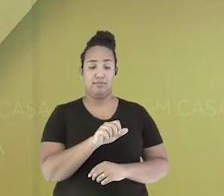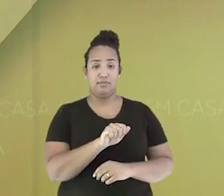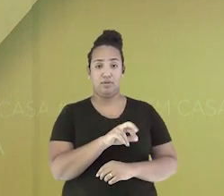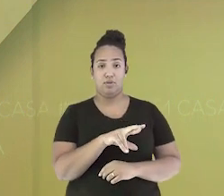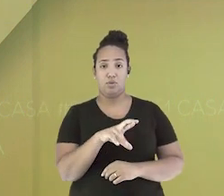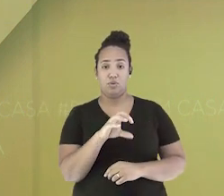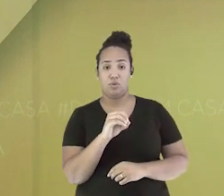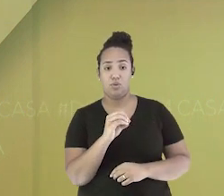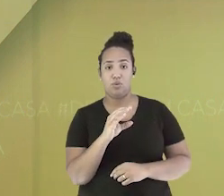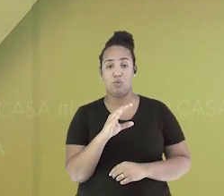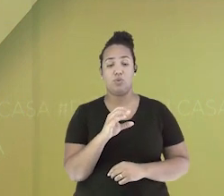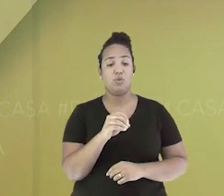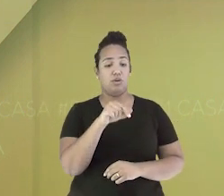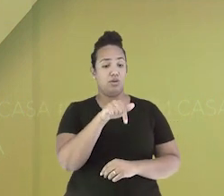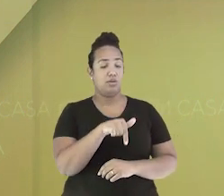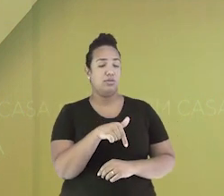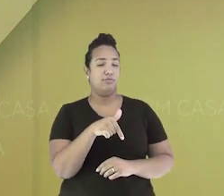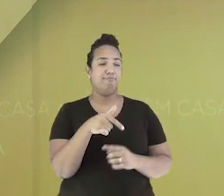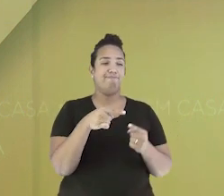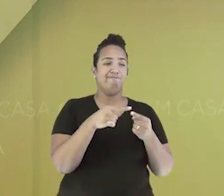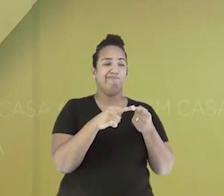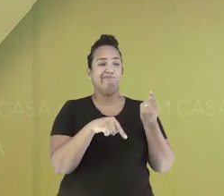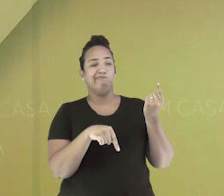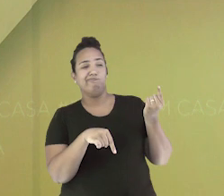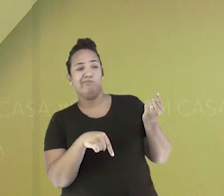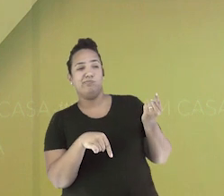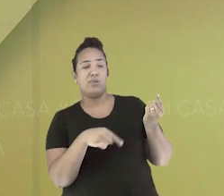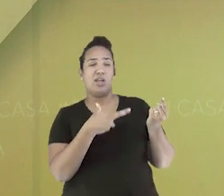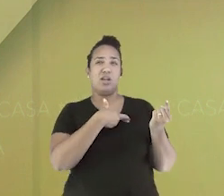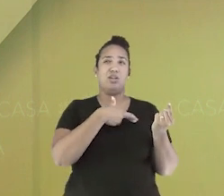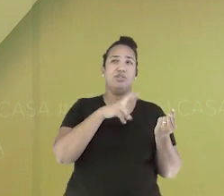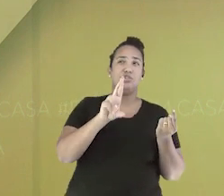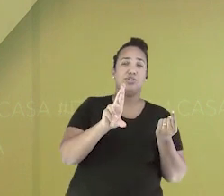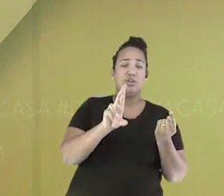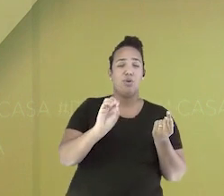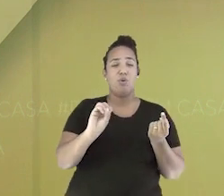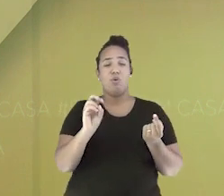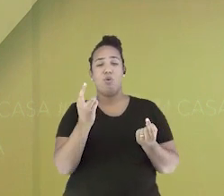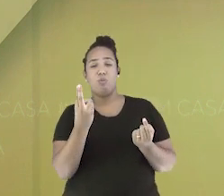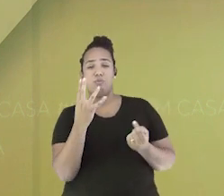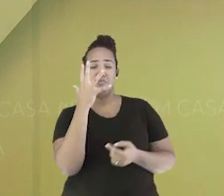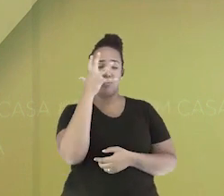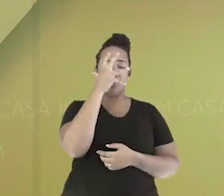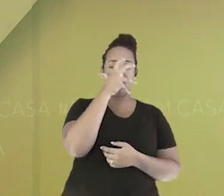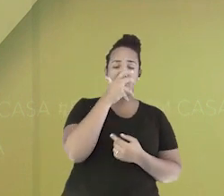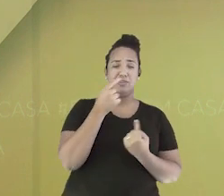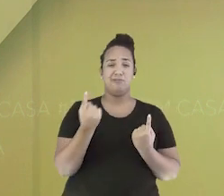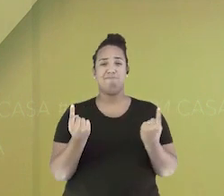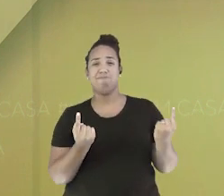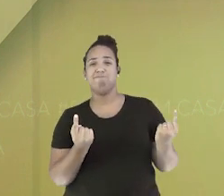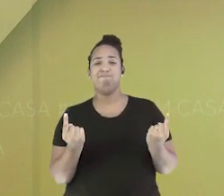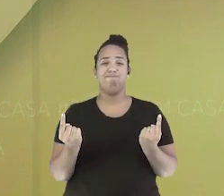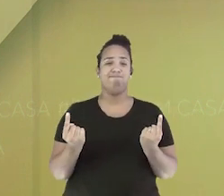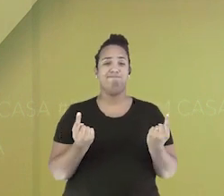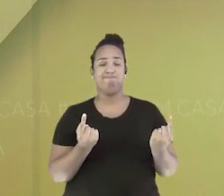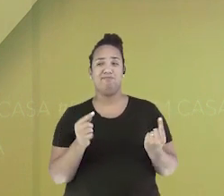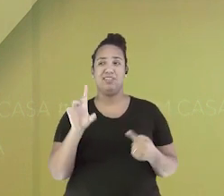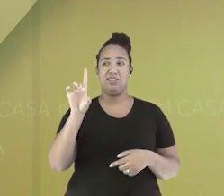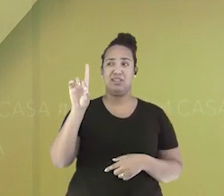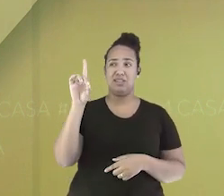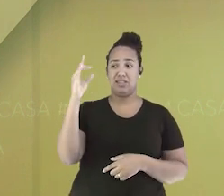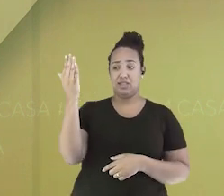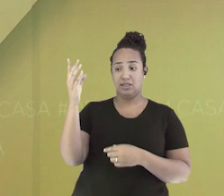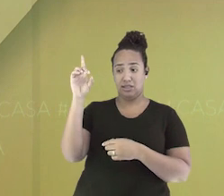conflito sobre o real sentido da arte, se era puramente religioso ou pela beleza, ou seja, uma luta entre Deus